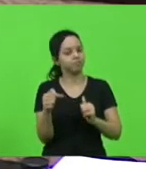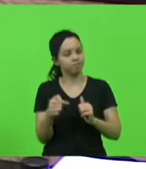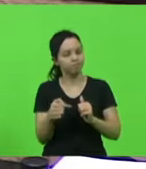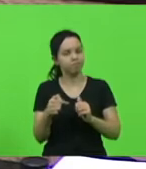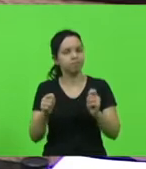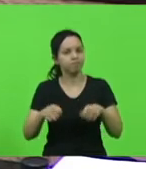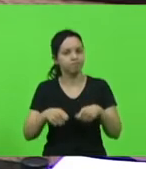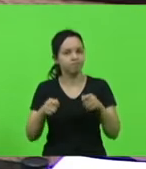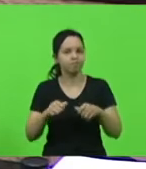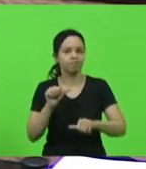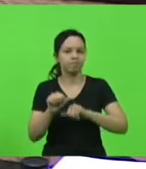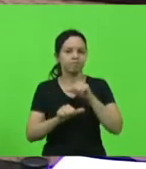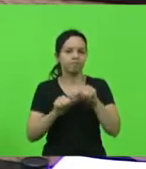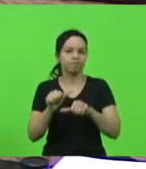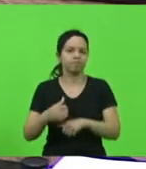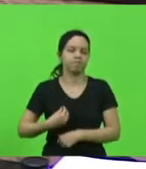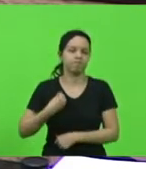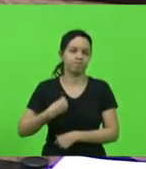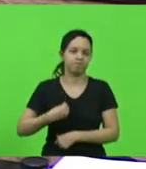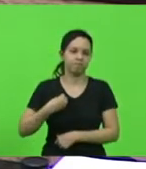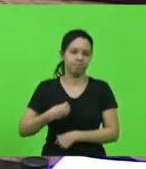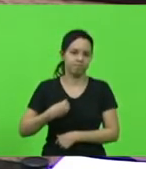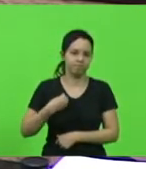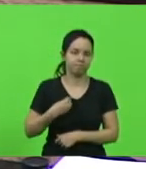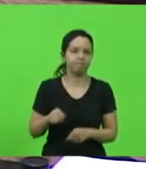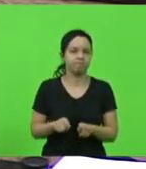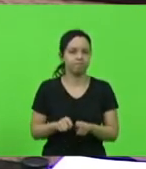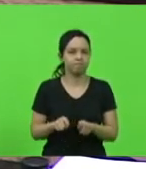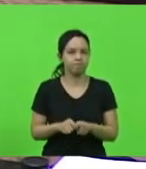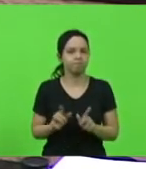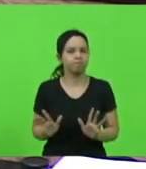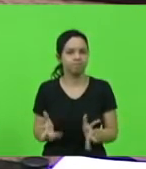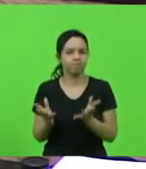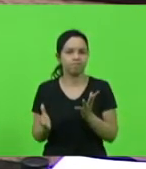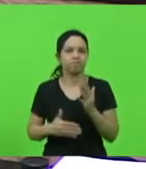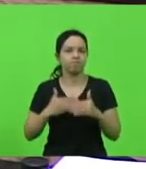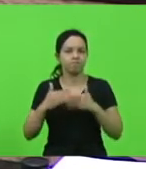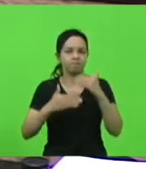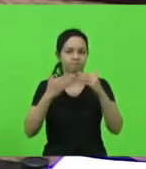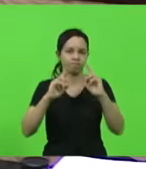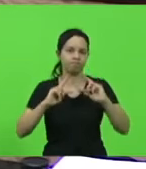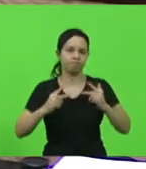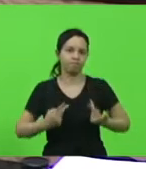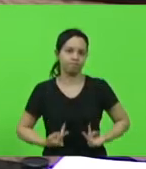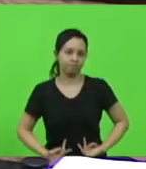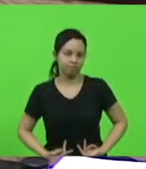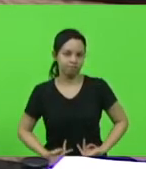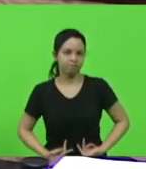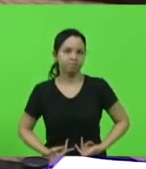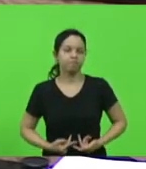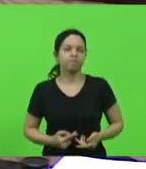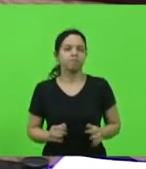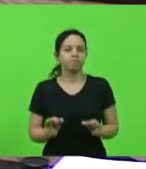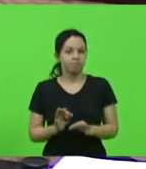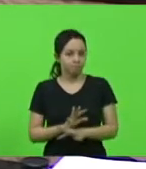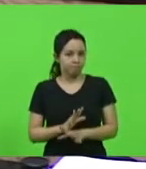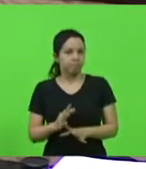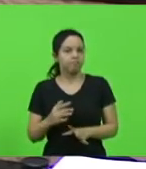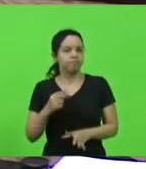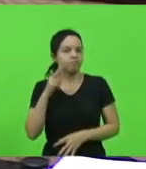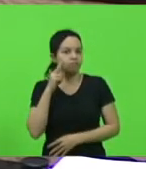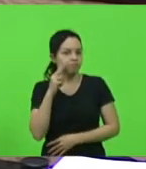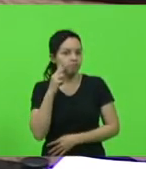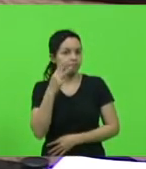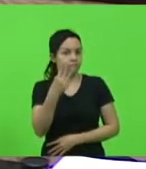alterando realidades e promovendo o desenvolvimento humano. E, para finalizar, eu quero também lembrar que há exatos 31 anos o